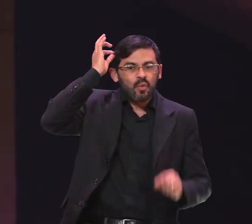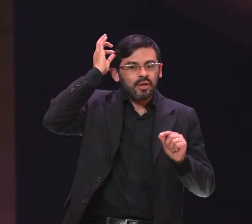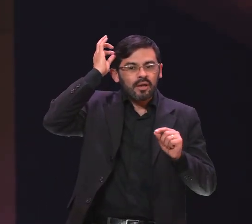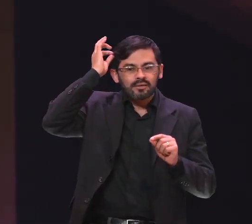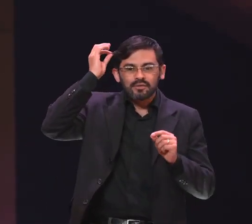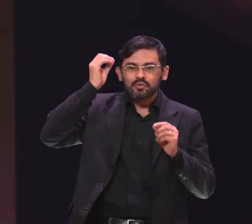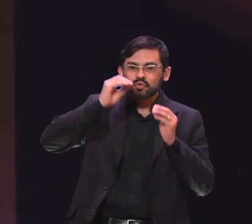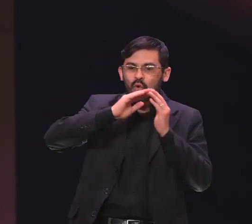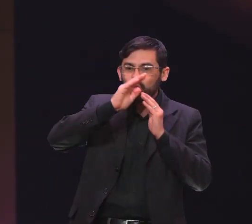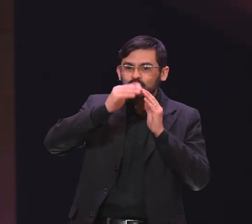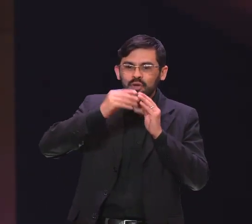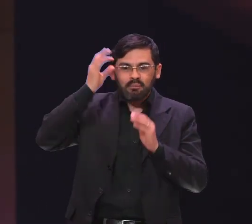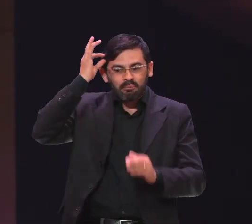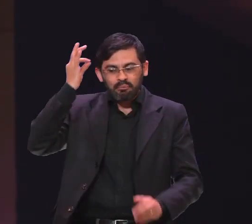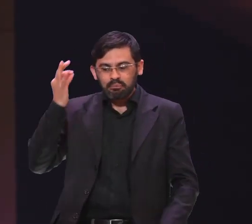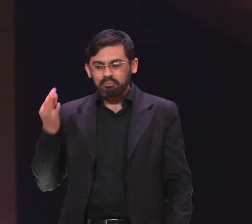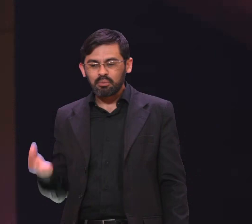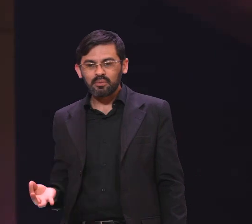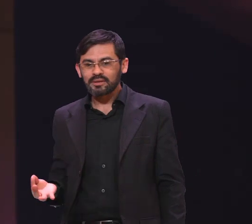sua cabeça cairá.